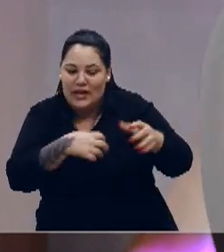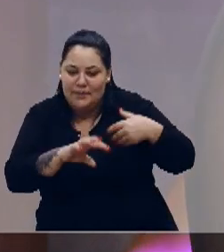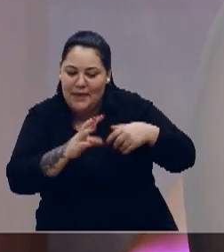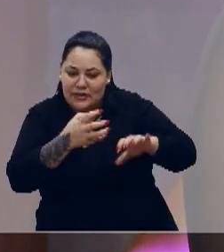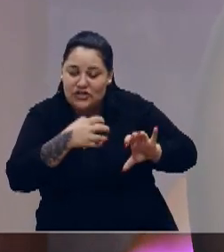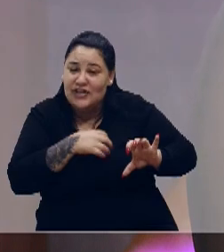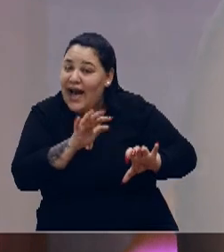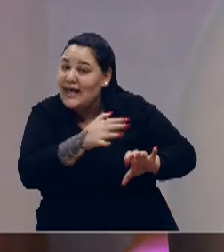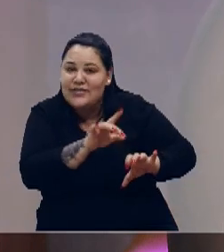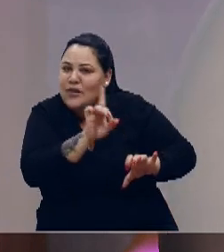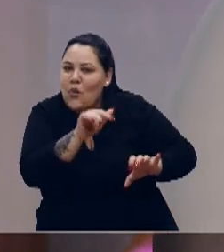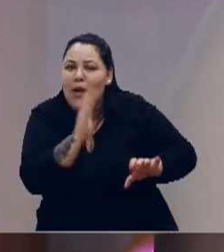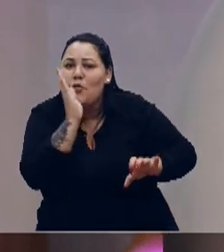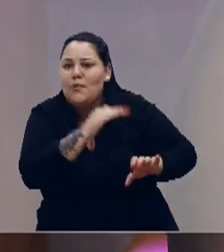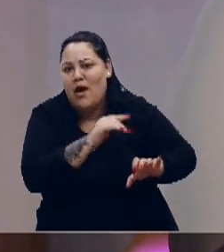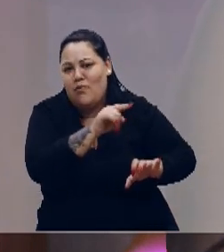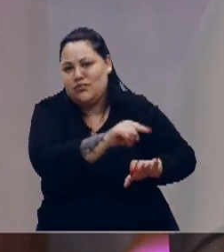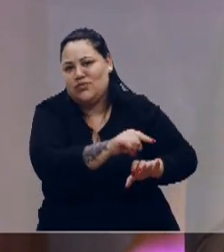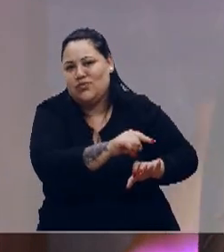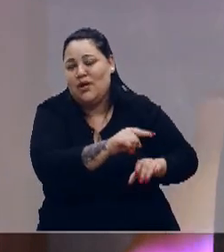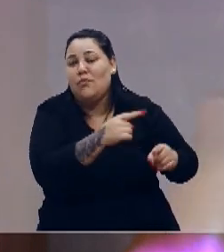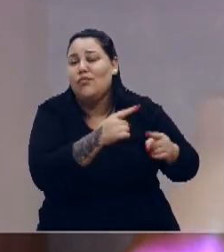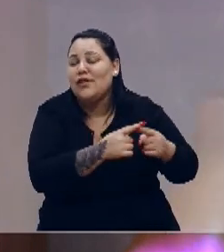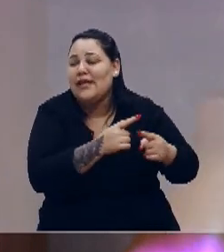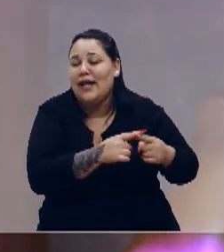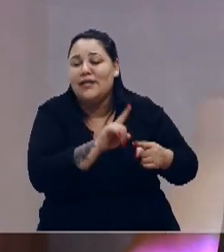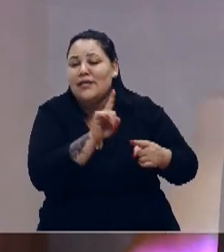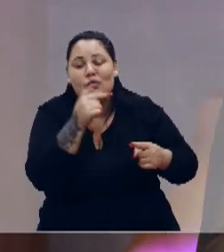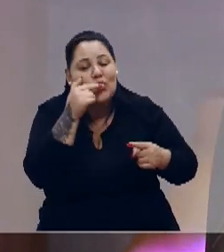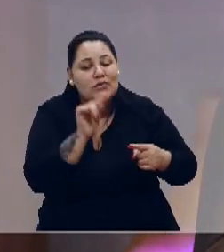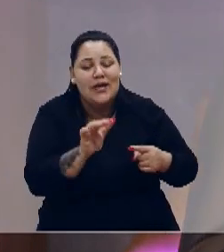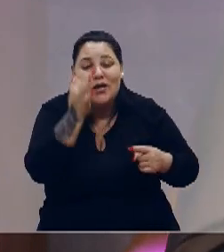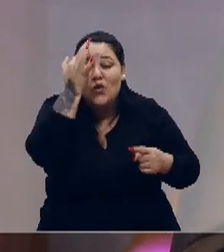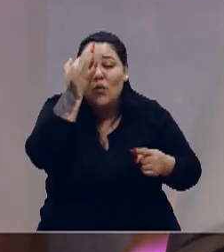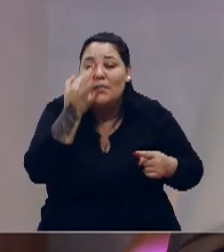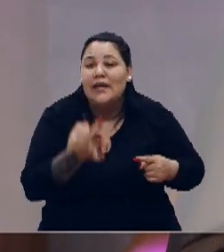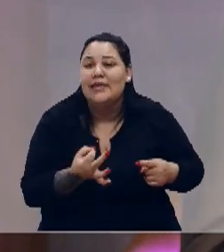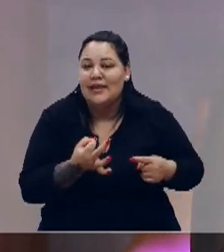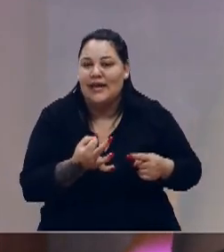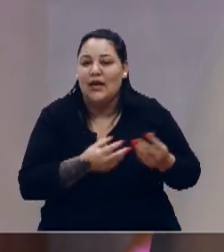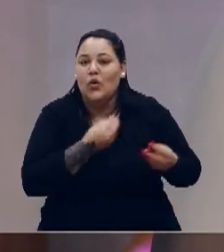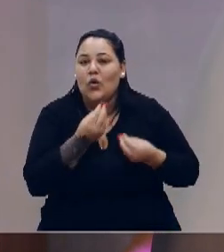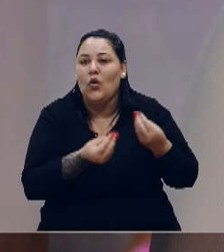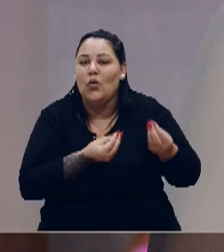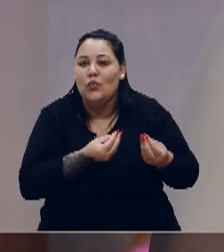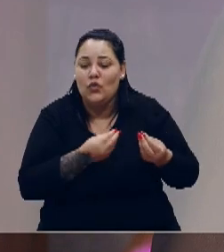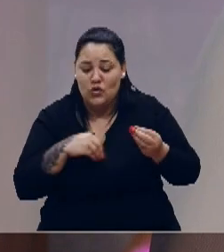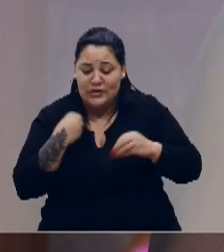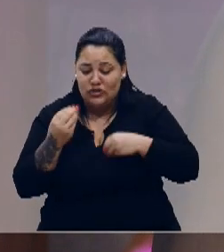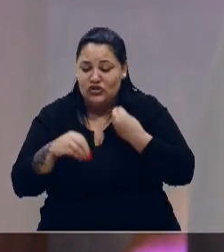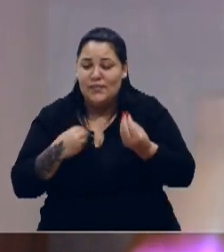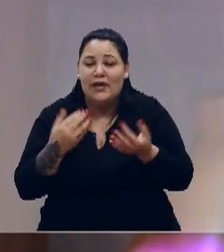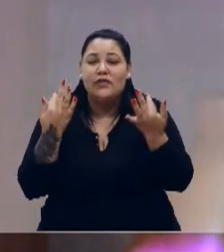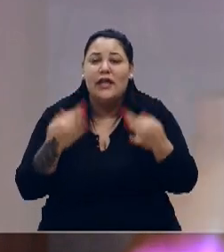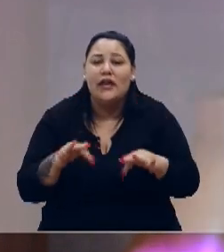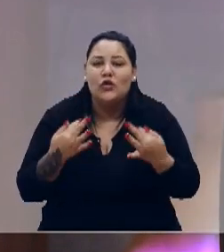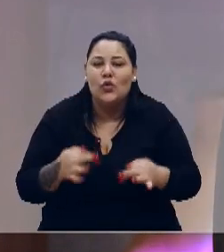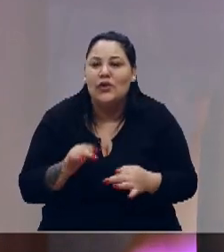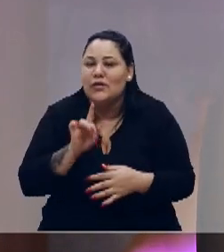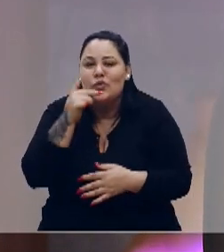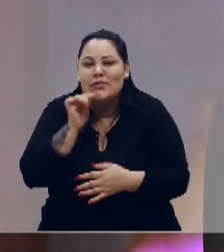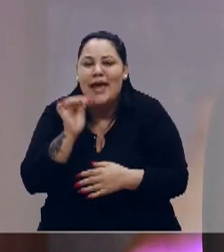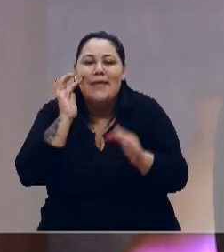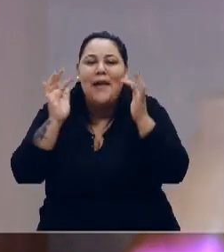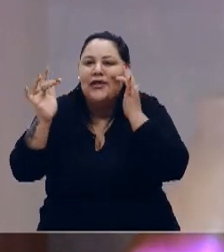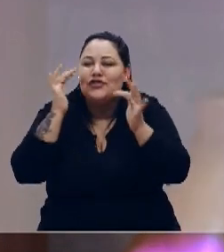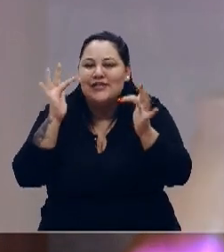por maldade, mas é porque realmente é quase que inconcebível para o ser humano pensar nessa situação. E daí